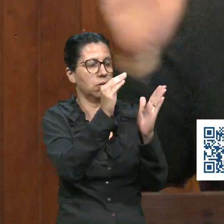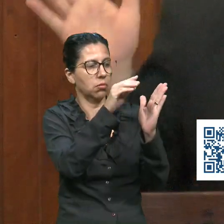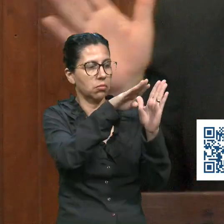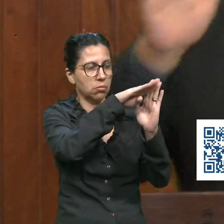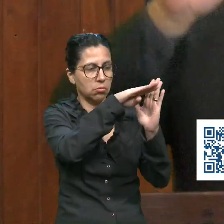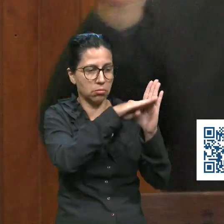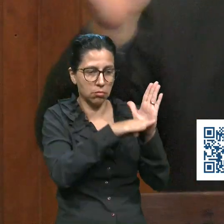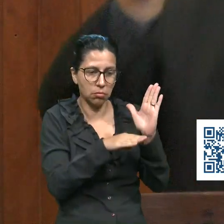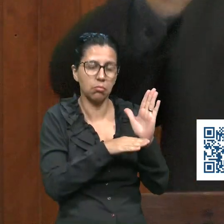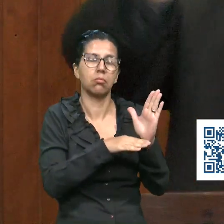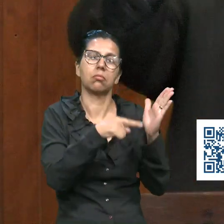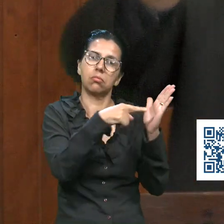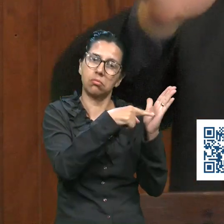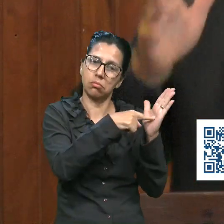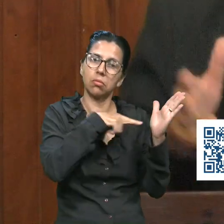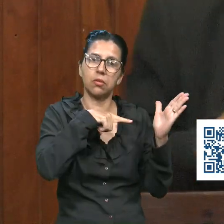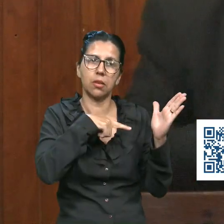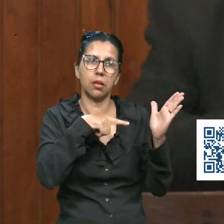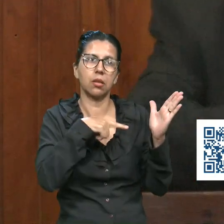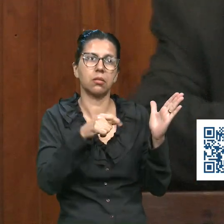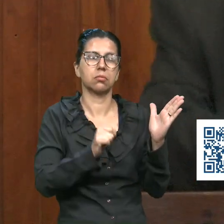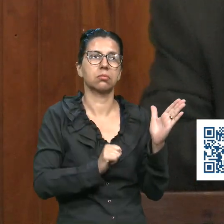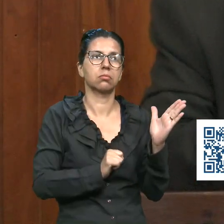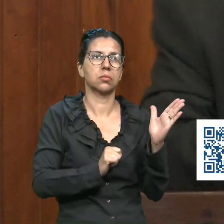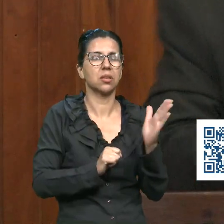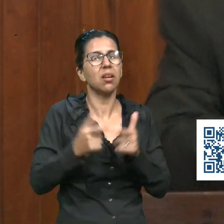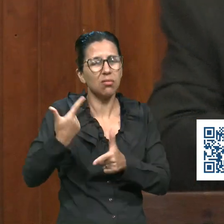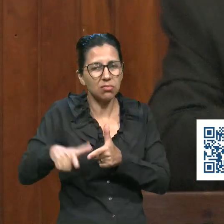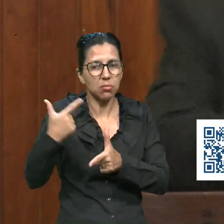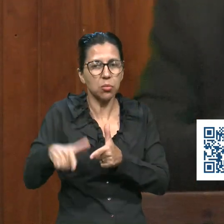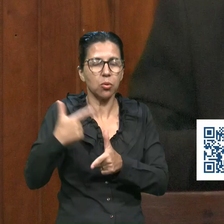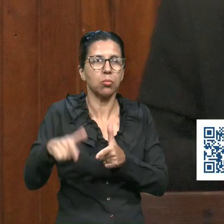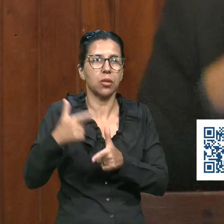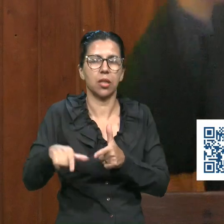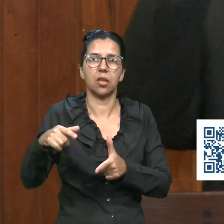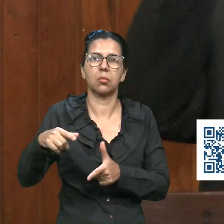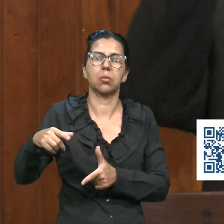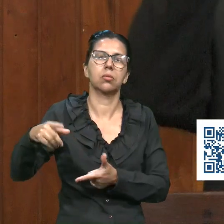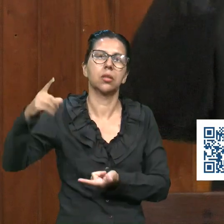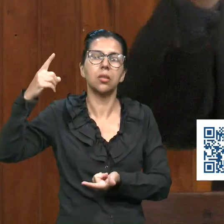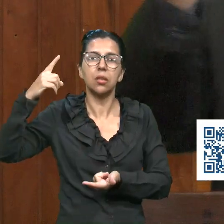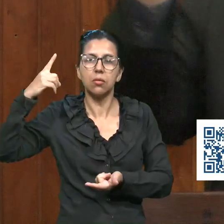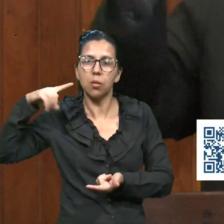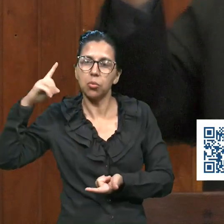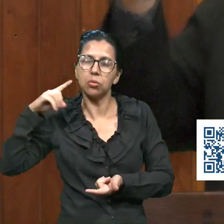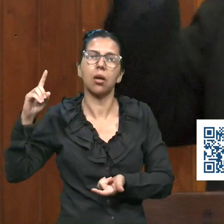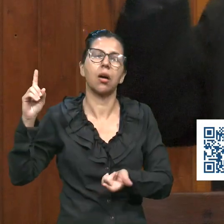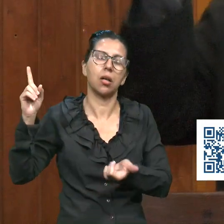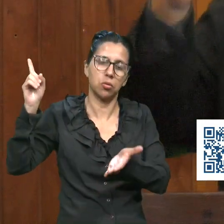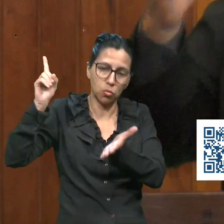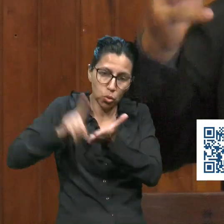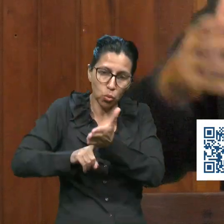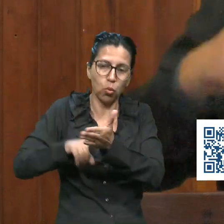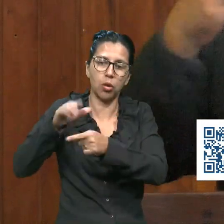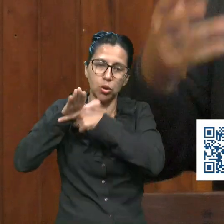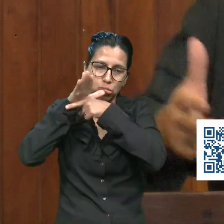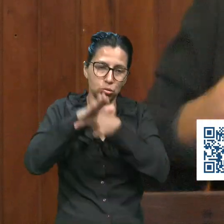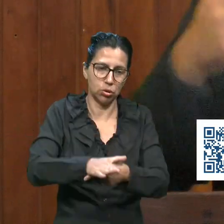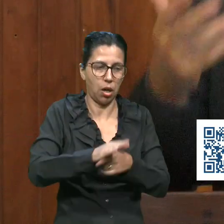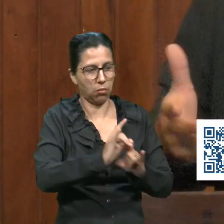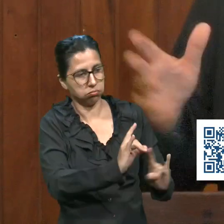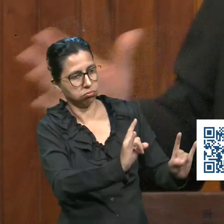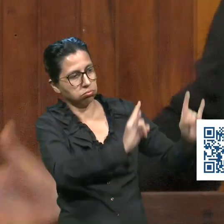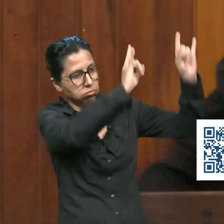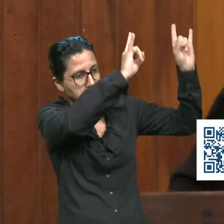falando de partido, de nada, não, estou falando, né, do problema. Esses deputados abraçaram a causa, agendaram. Aí depois, quando a coisa começou